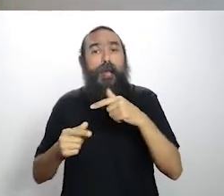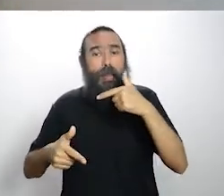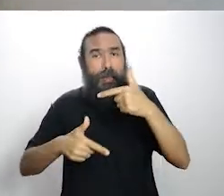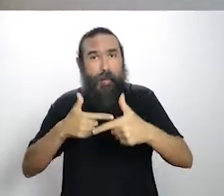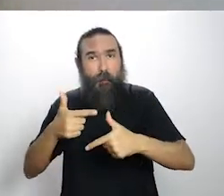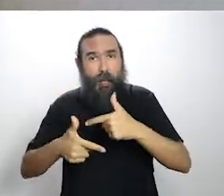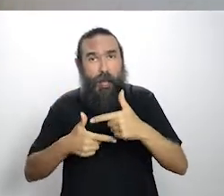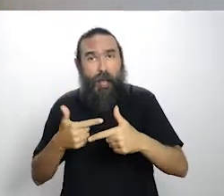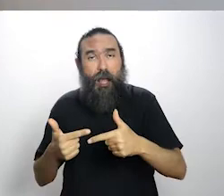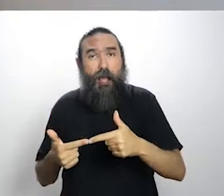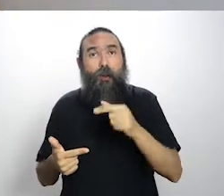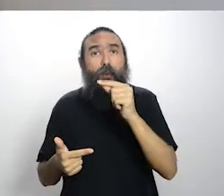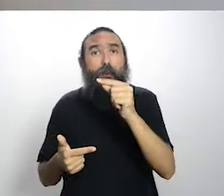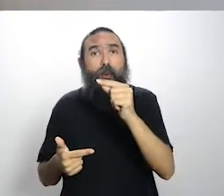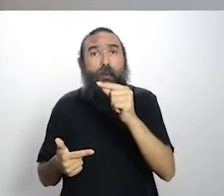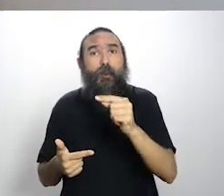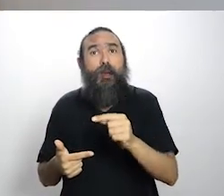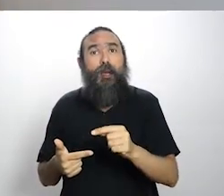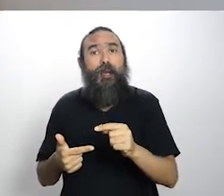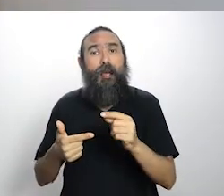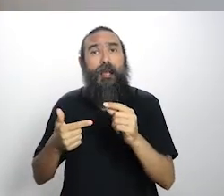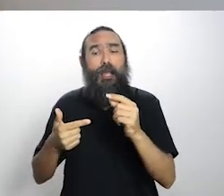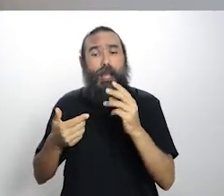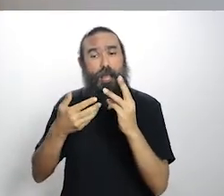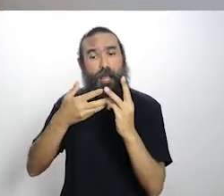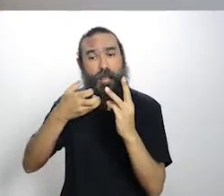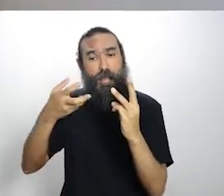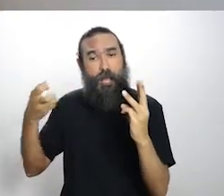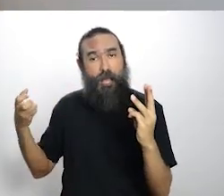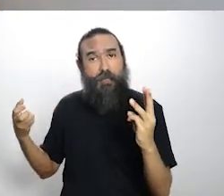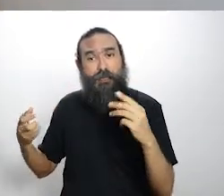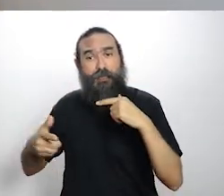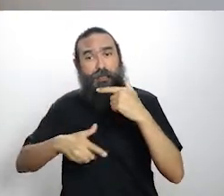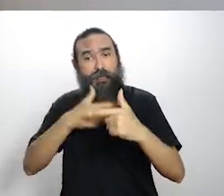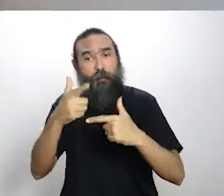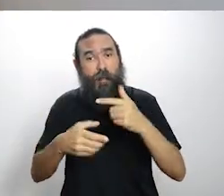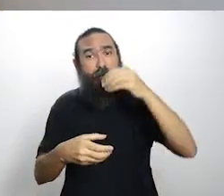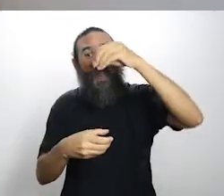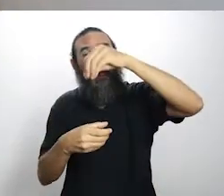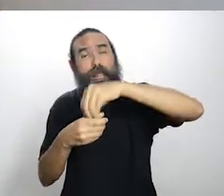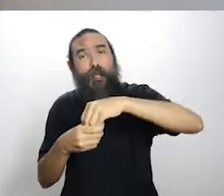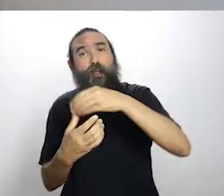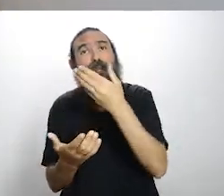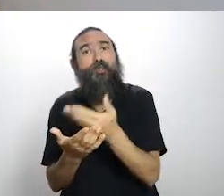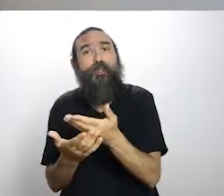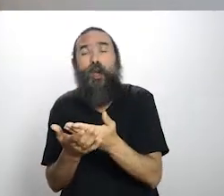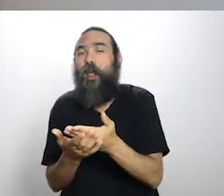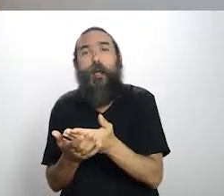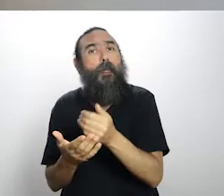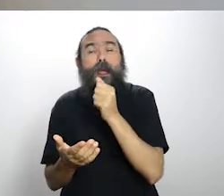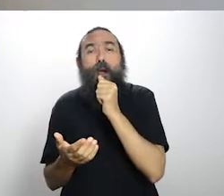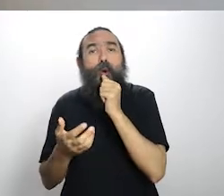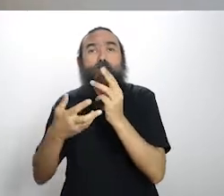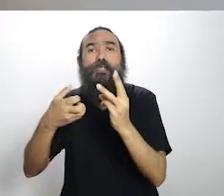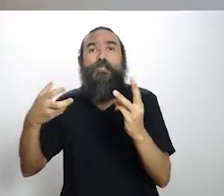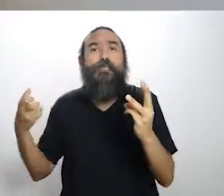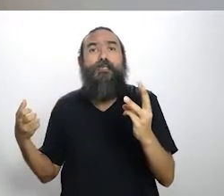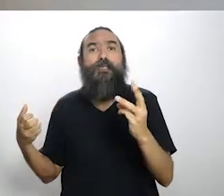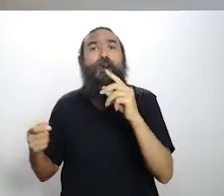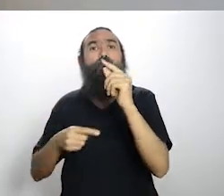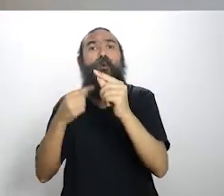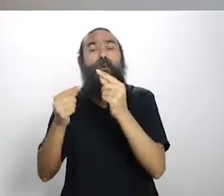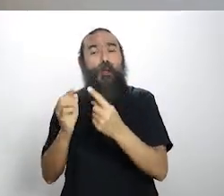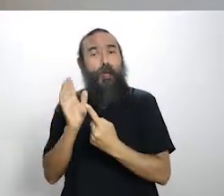presença indígena dentro da escola do não indígena. Então, eu trago nas lutas, nas políticas públicas, esses